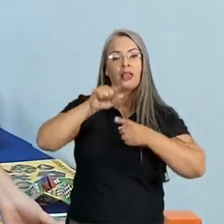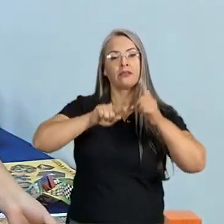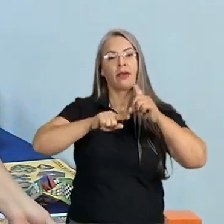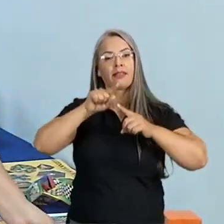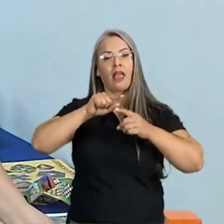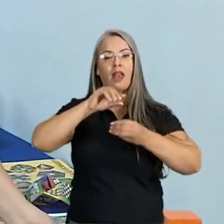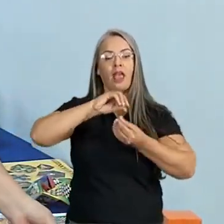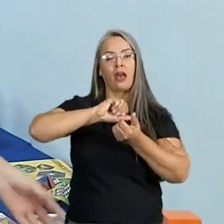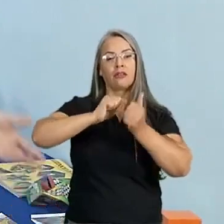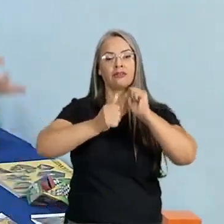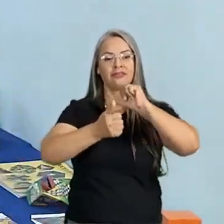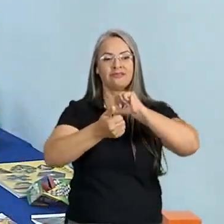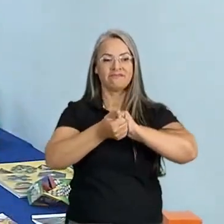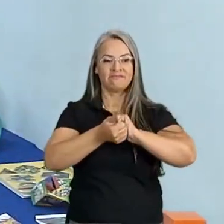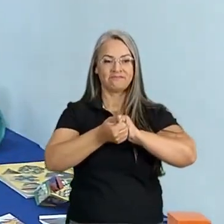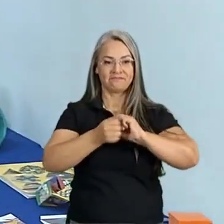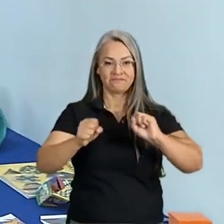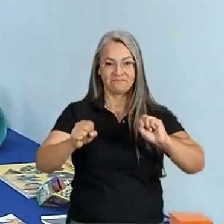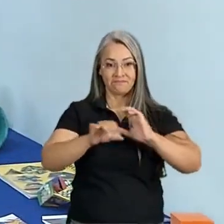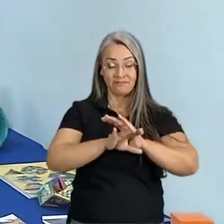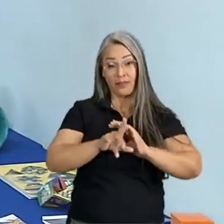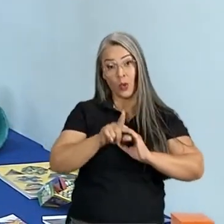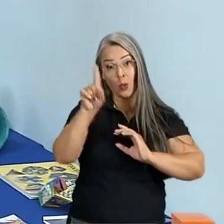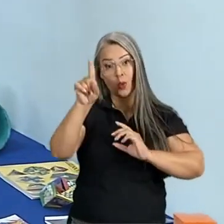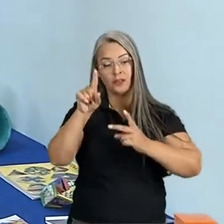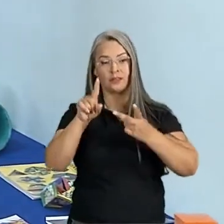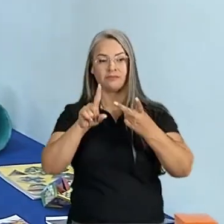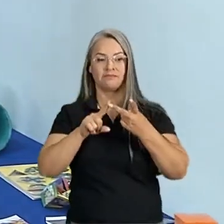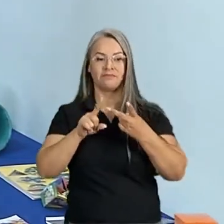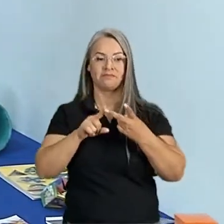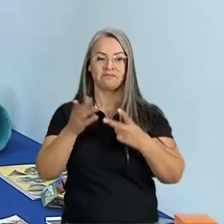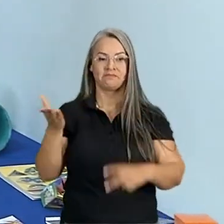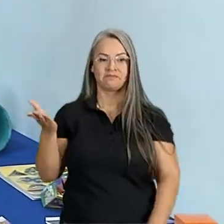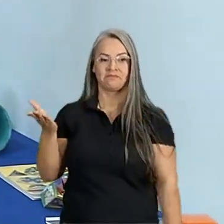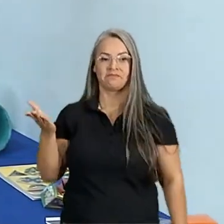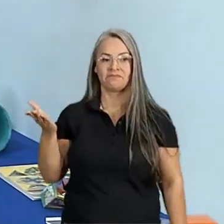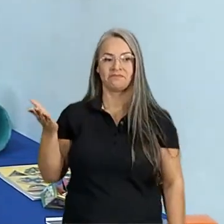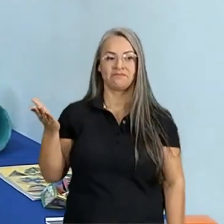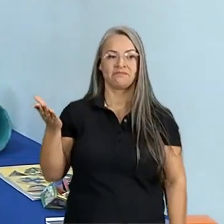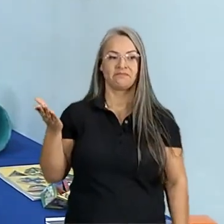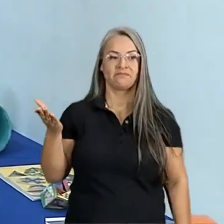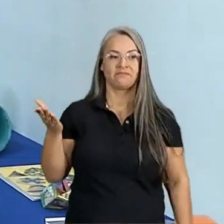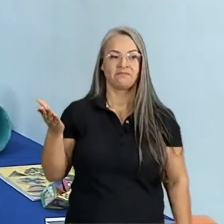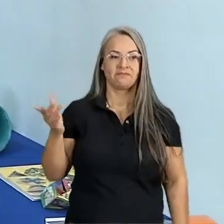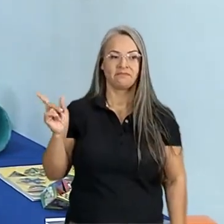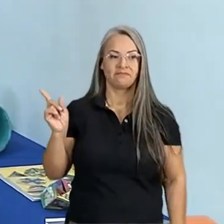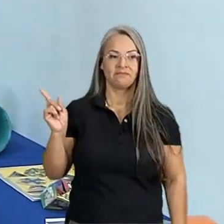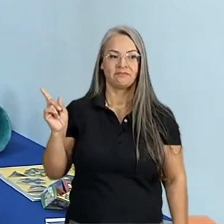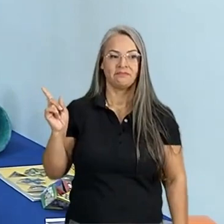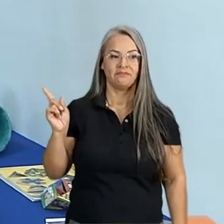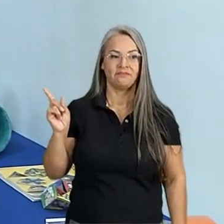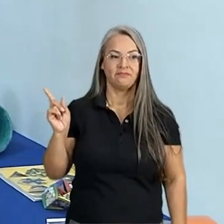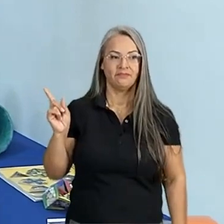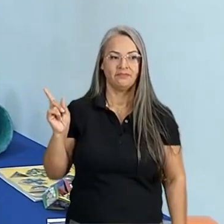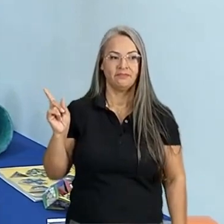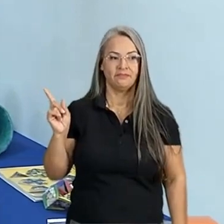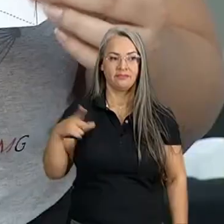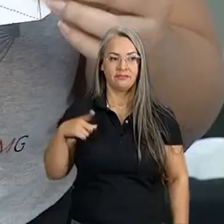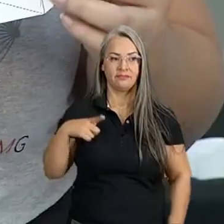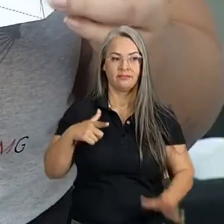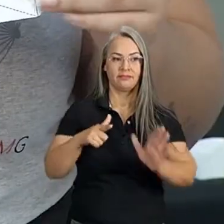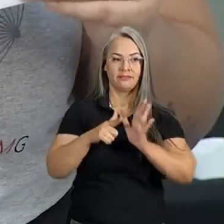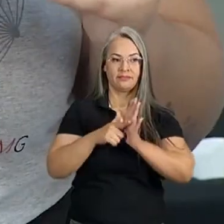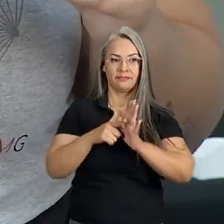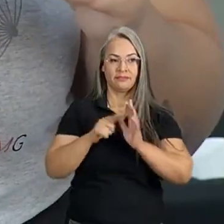ou em casa então a segunda coisa é uma atividade que faz muito sucesso aqui no museu que é os caleidosciclos então a gente pega essa folha né